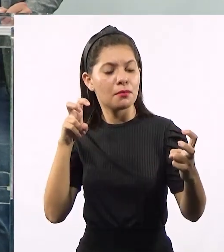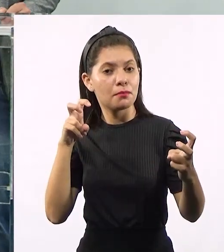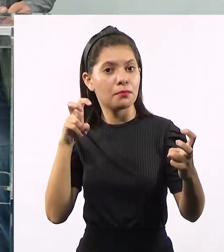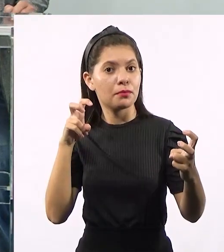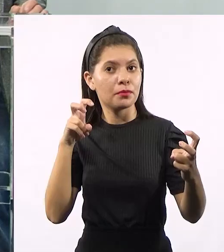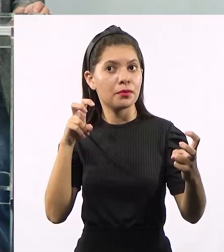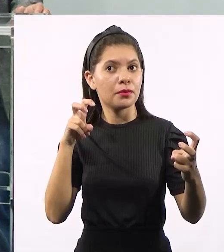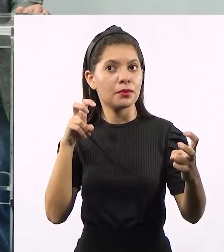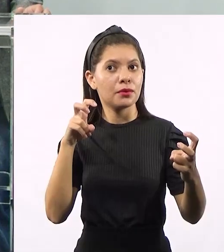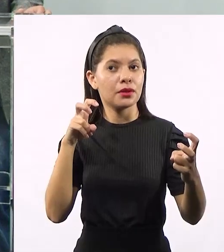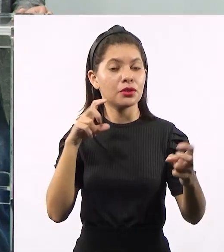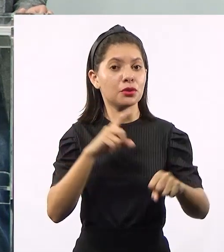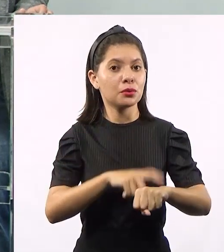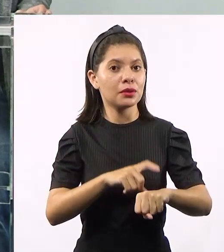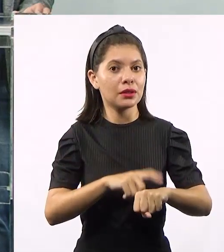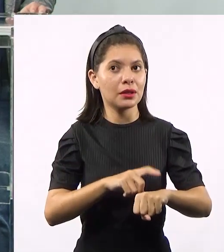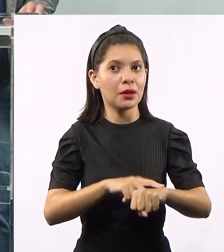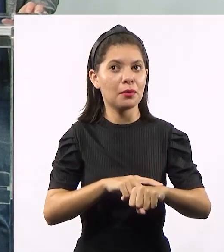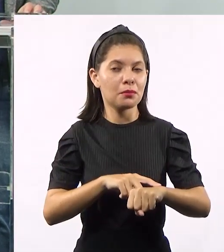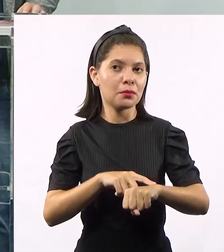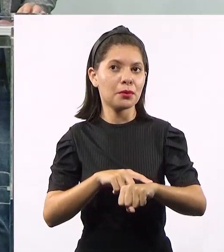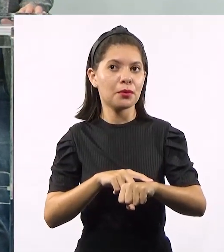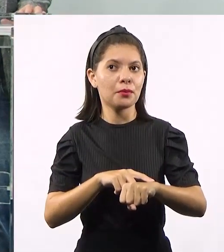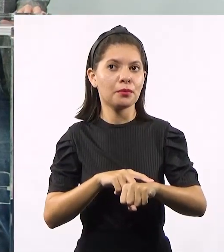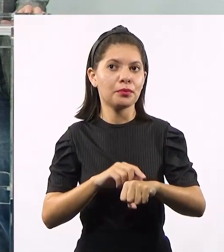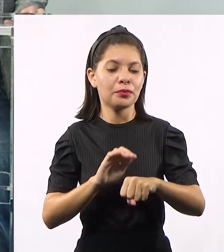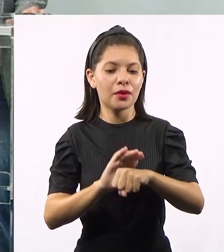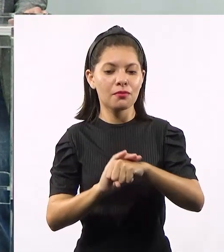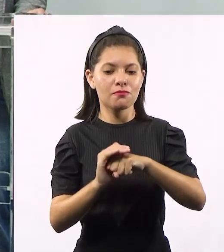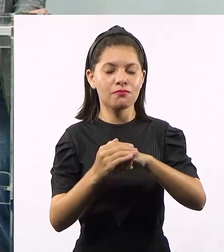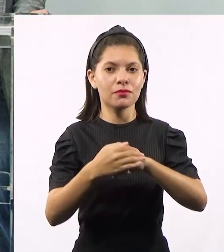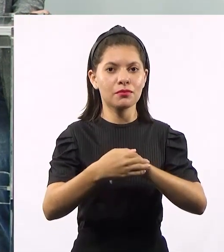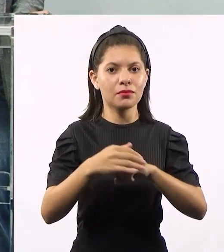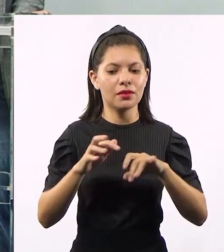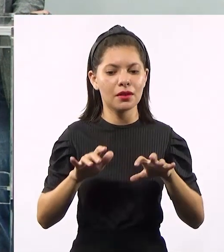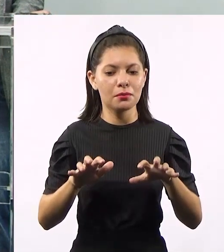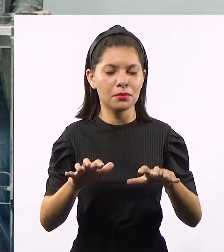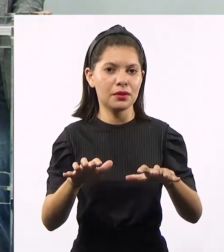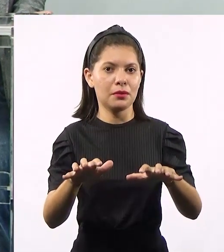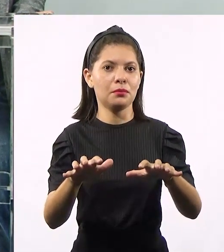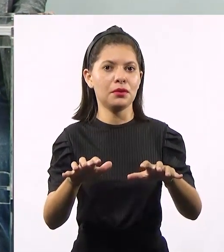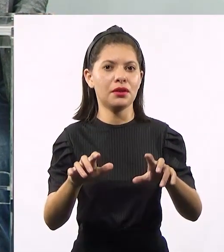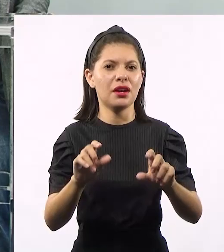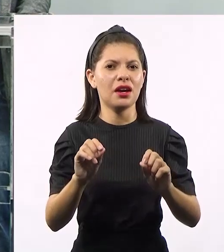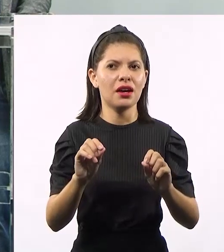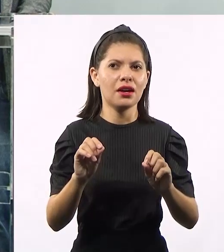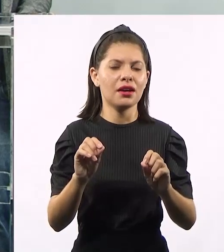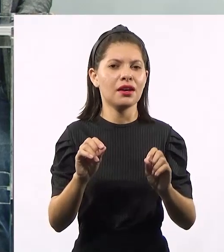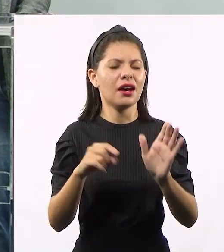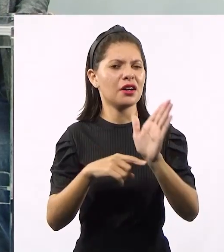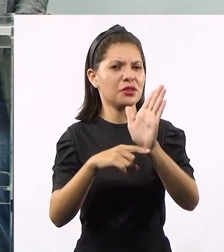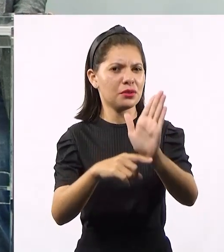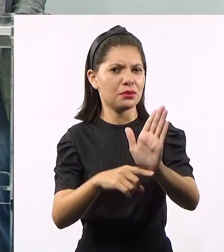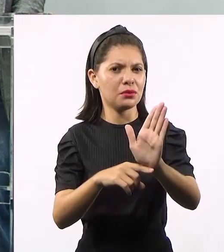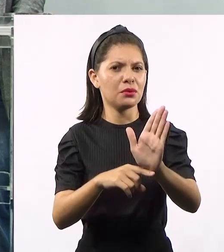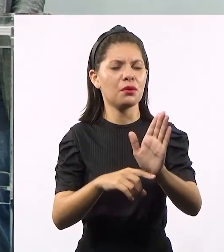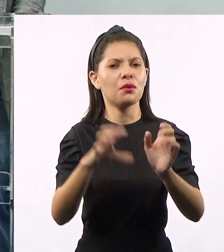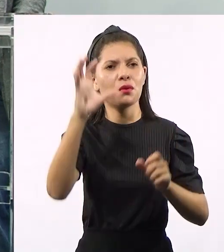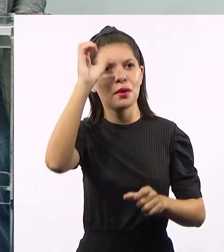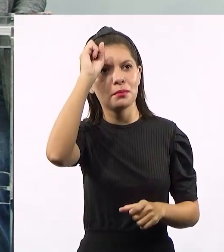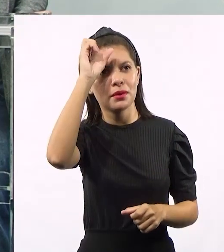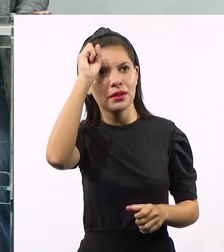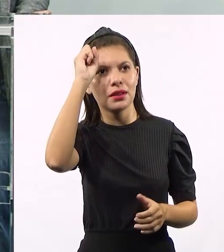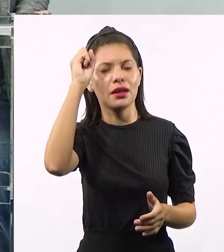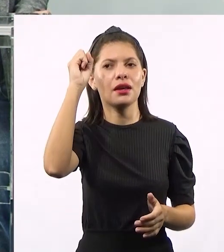remota durante o período da pandemia facilitou o aprendizado? E aí o professor ele vai dizer se